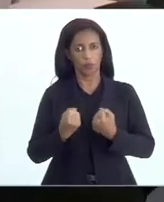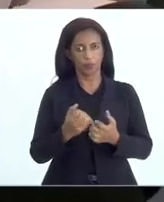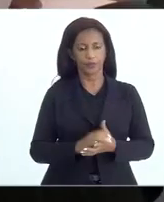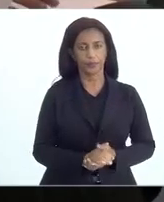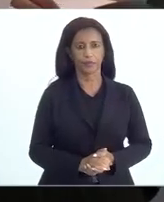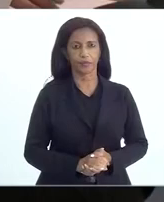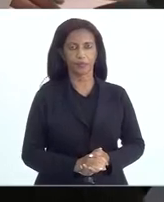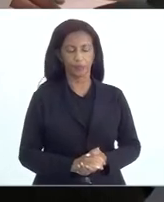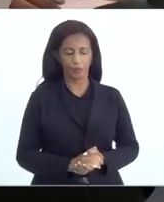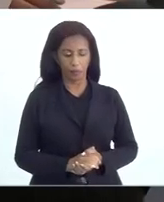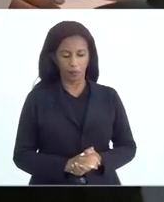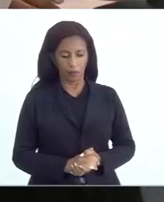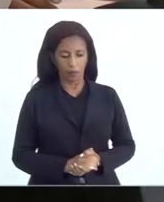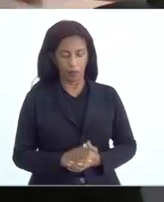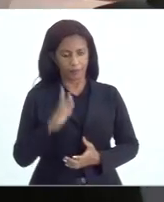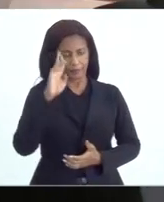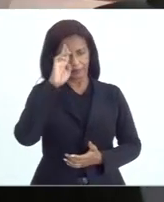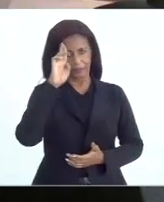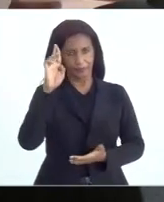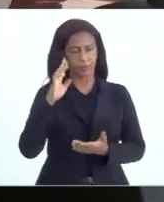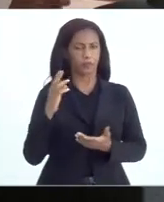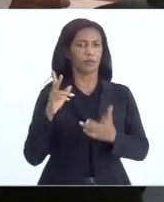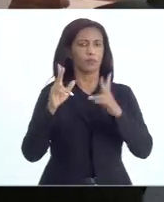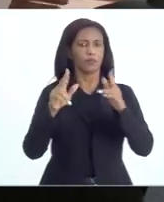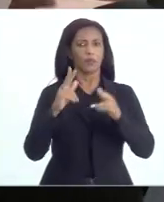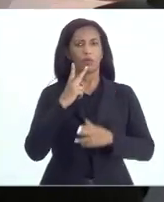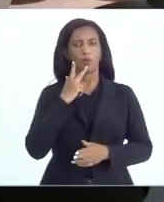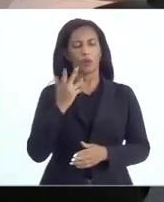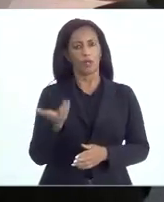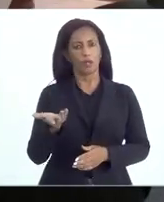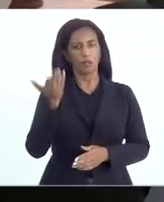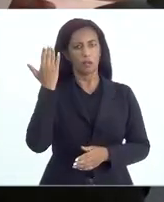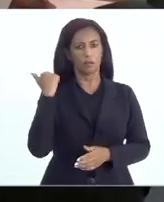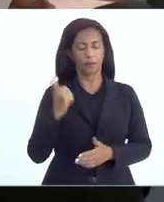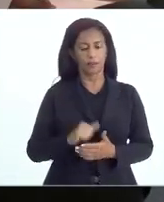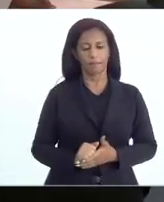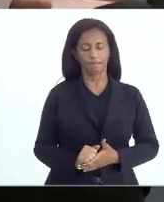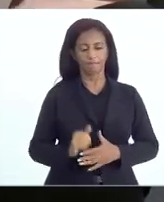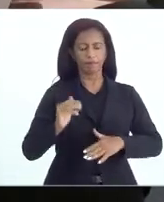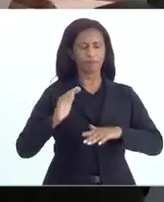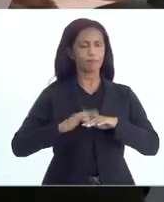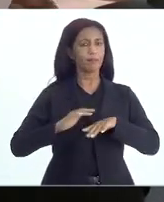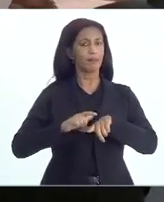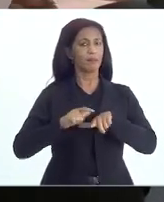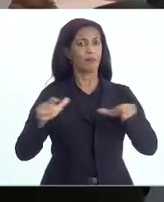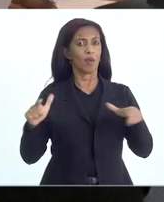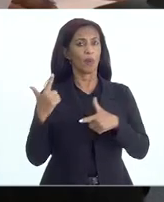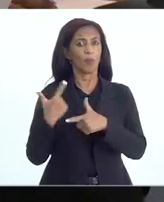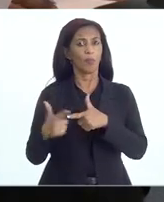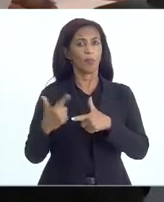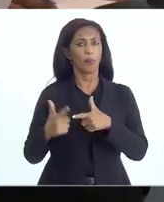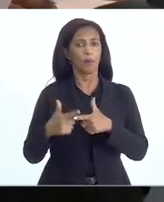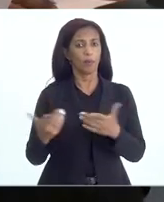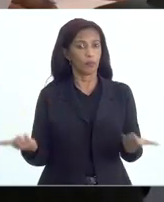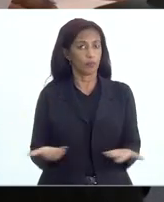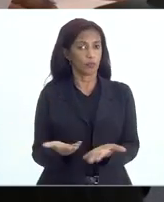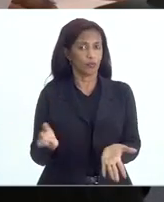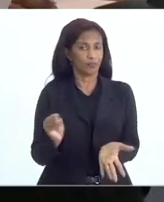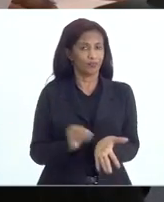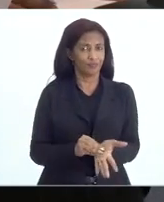e silêncio é como eu falei anteriormente nosso maior problema hoje é efetivo bom